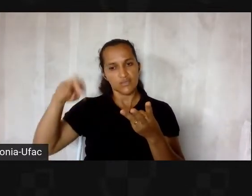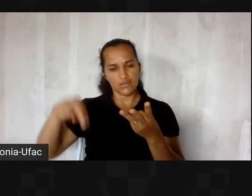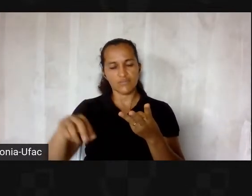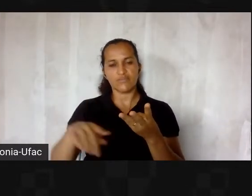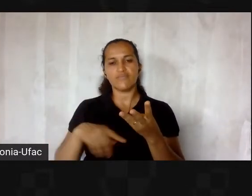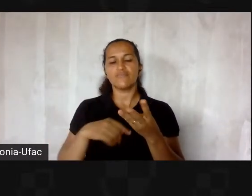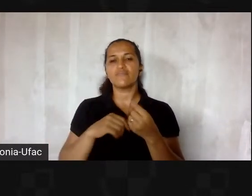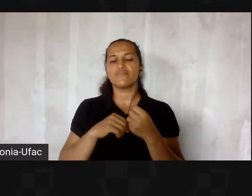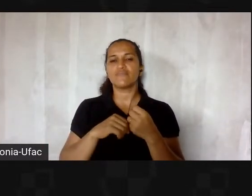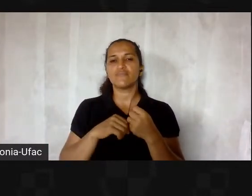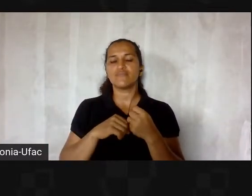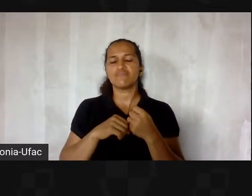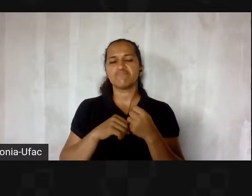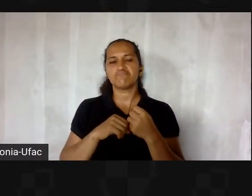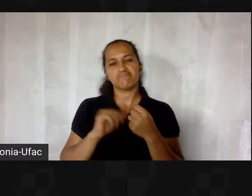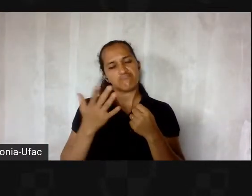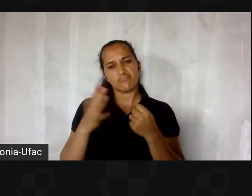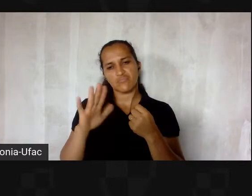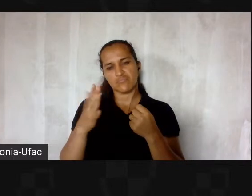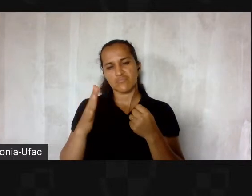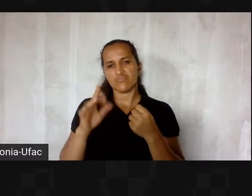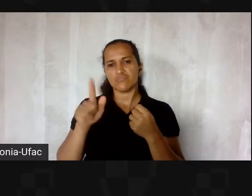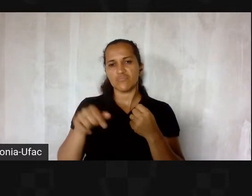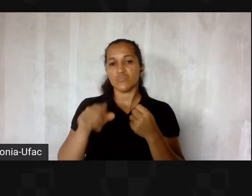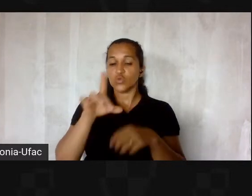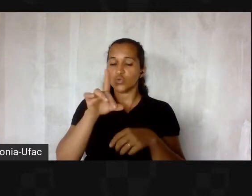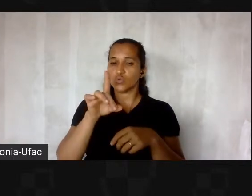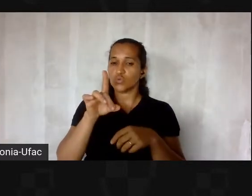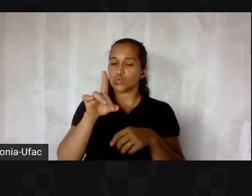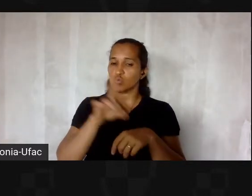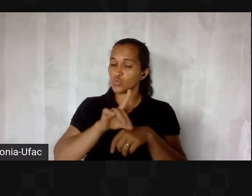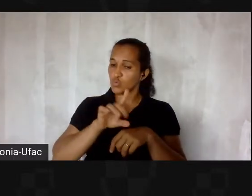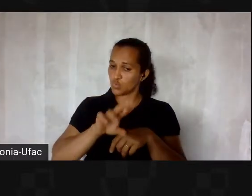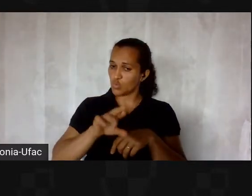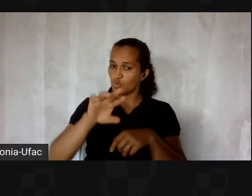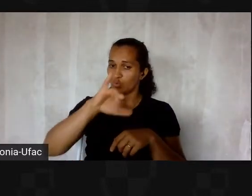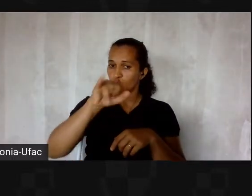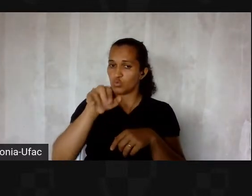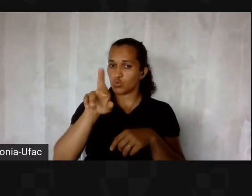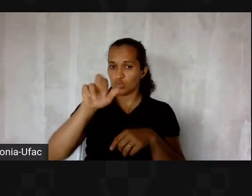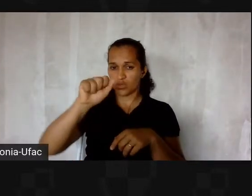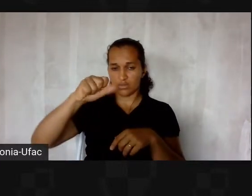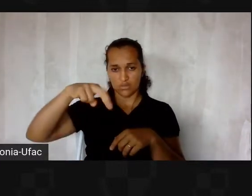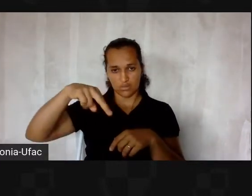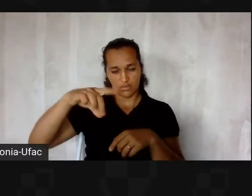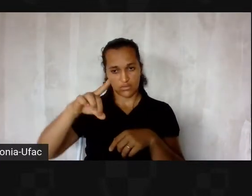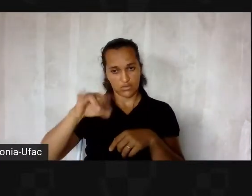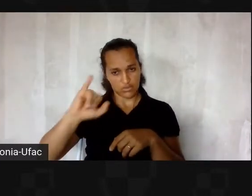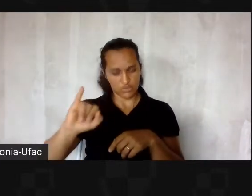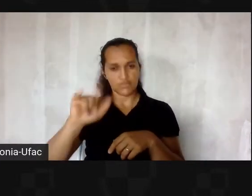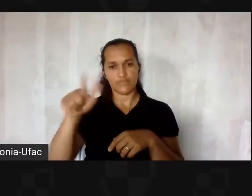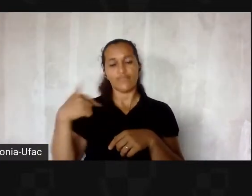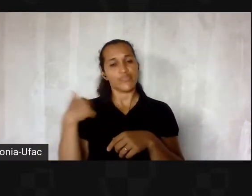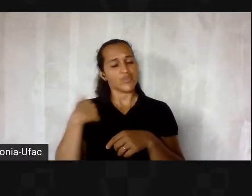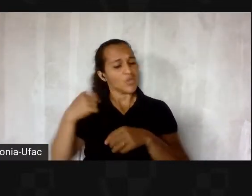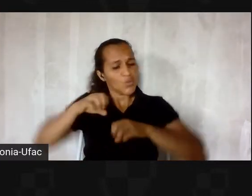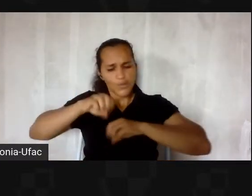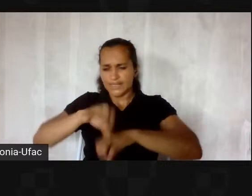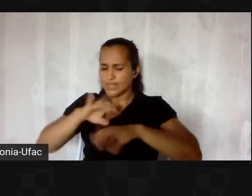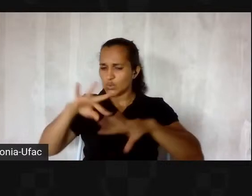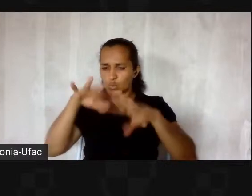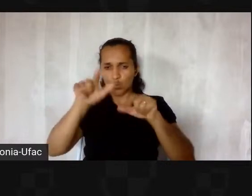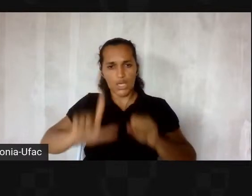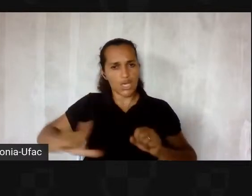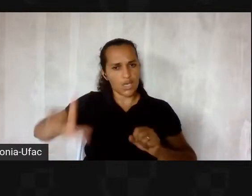se eu não me engano, o Nezinha e o doutor Jurandir. Eu, por exemplo, eu dava todas as literaturas de